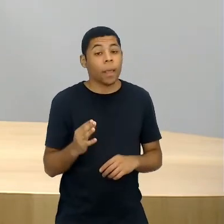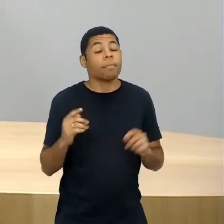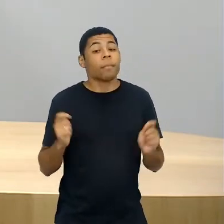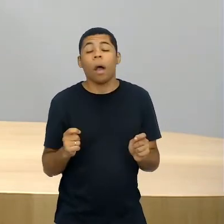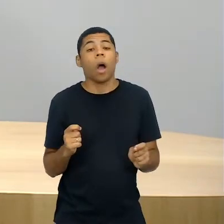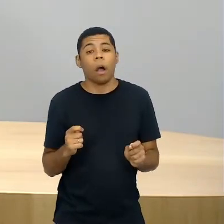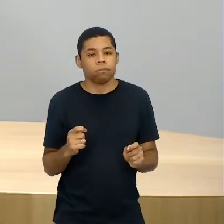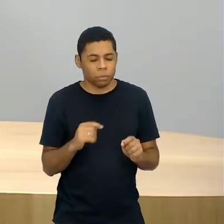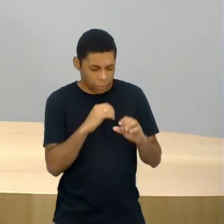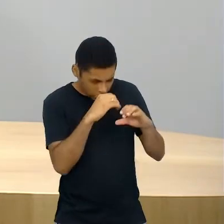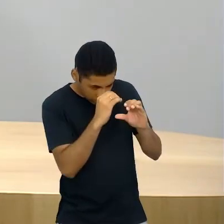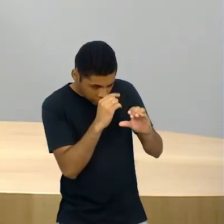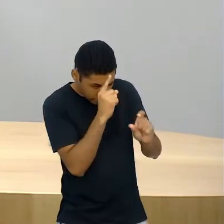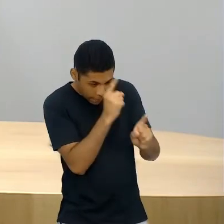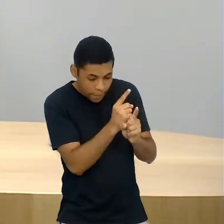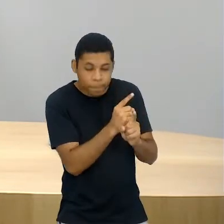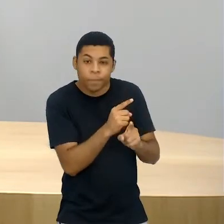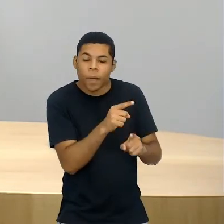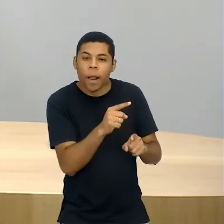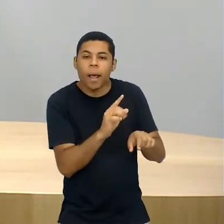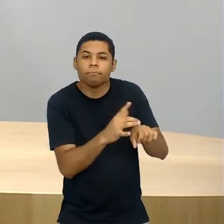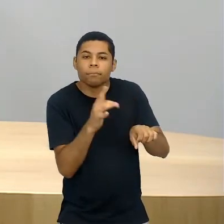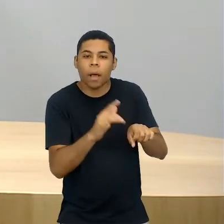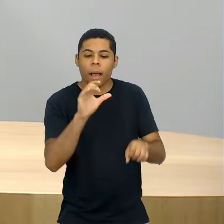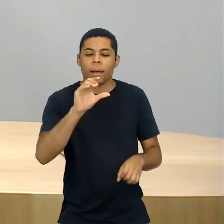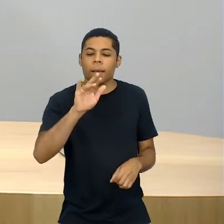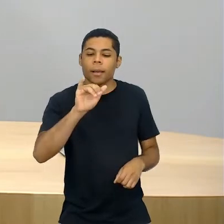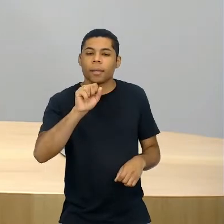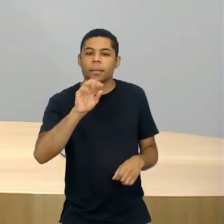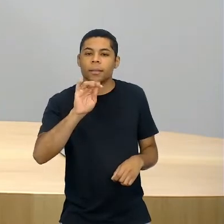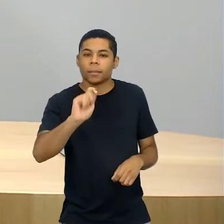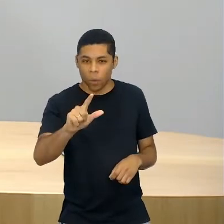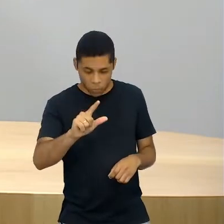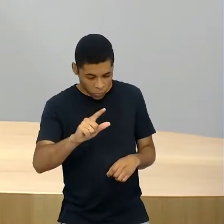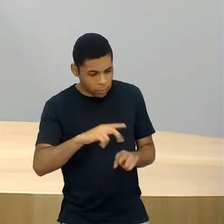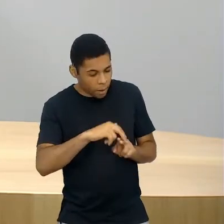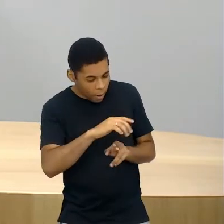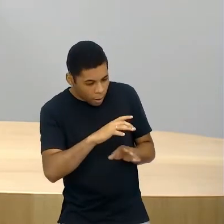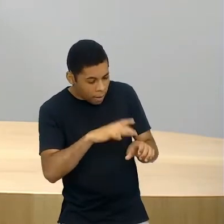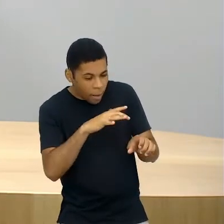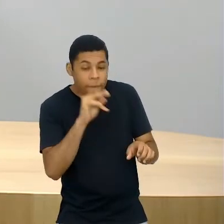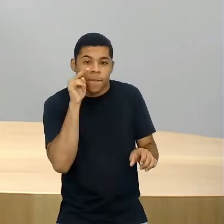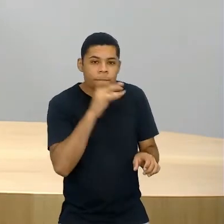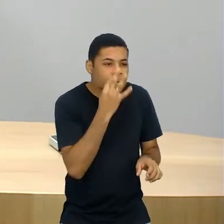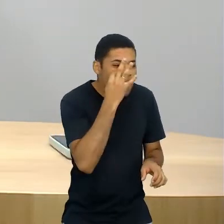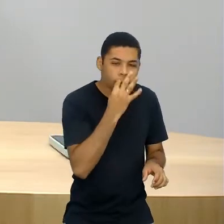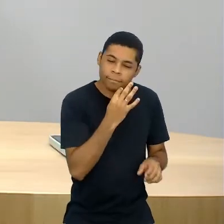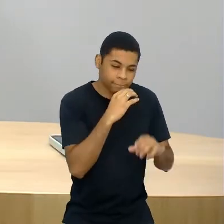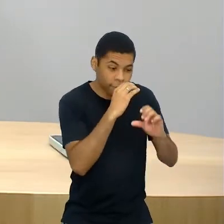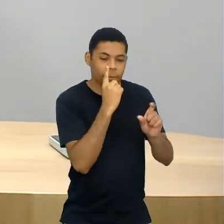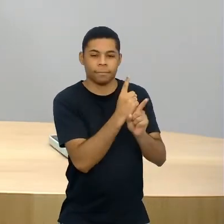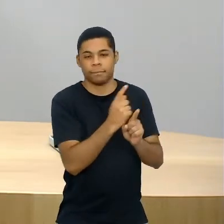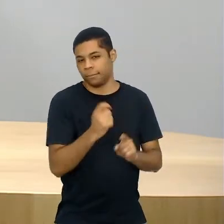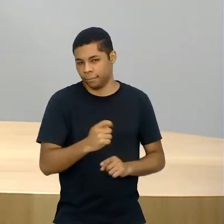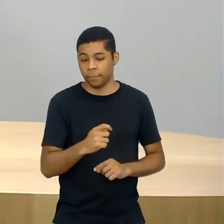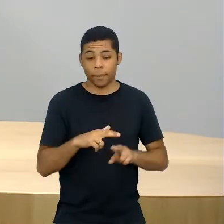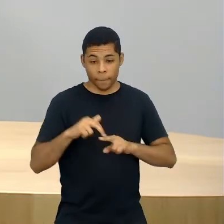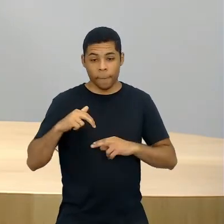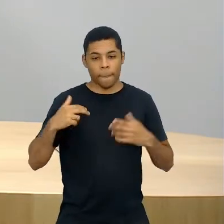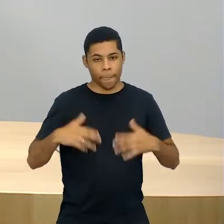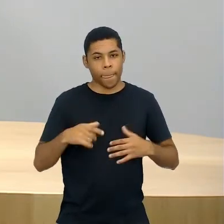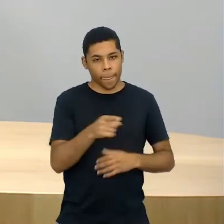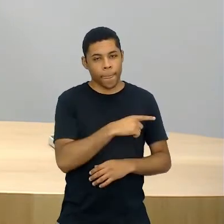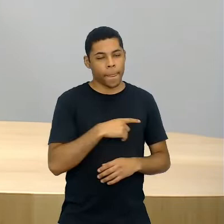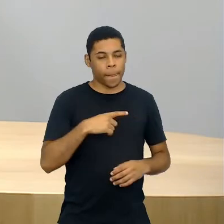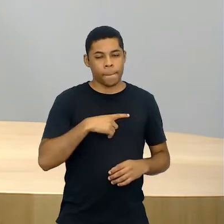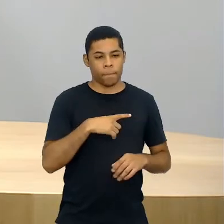essa cristalização. O inverso, que quando a gente for lá ver rocha intrusiva, a gente vai ver que essas rochas, sim, eles têm aí uma maior